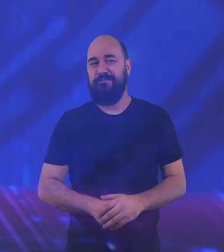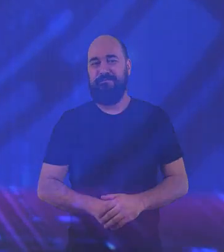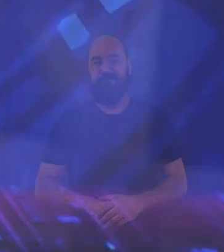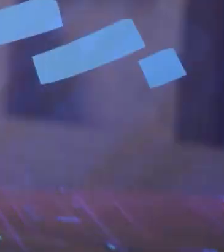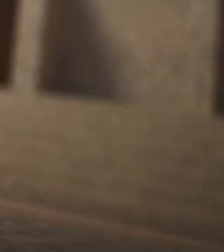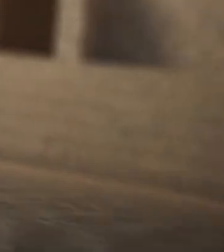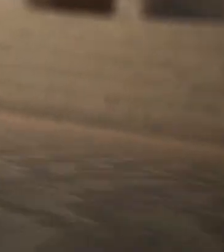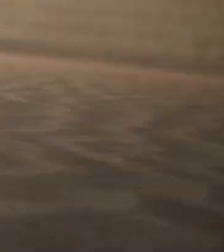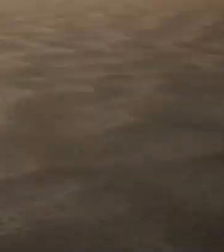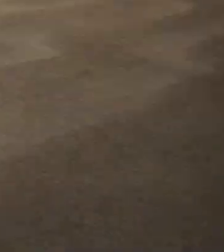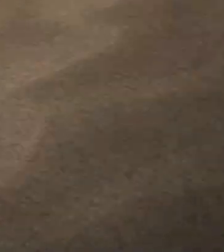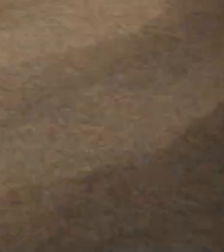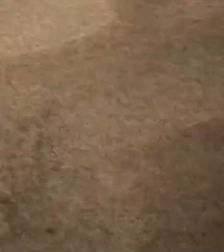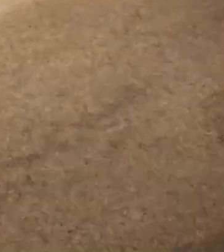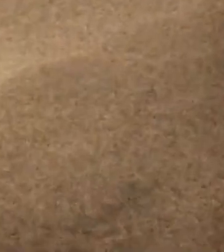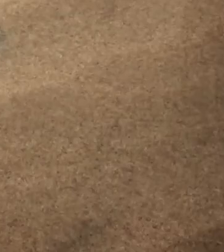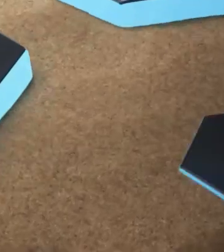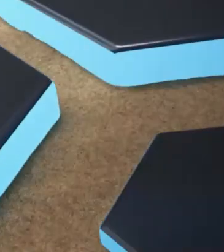começando.